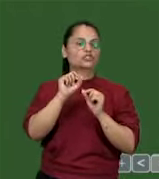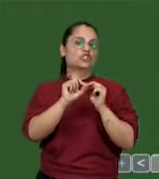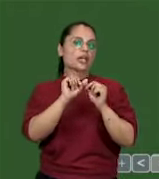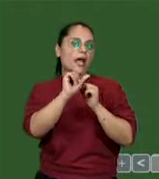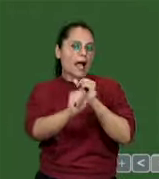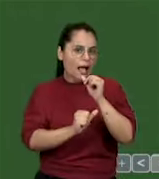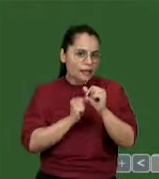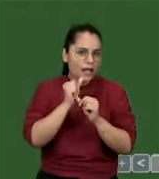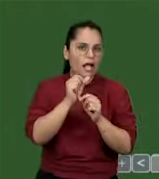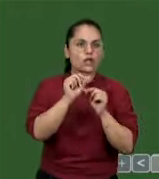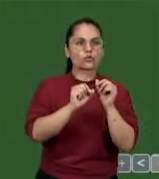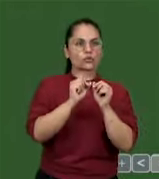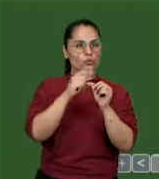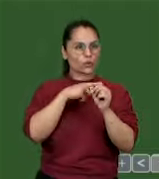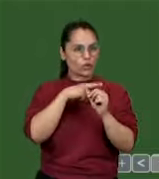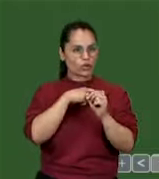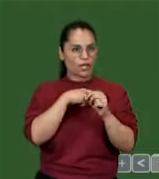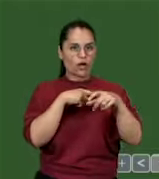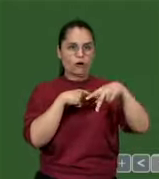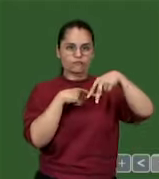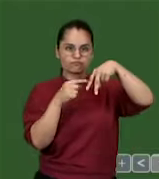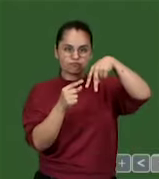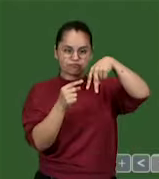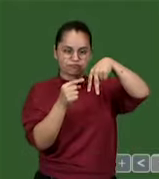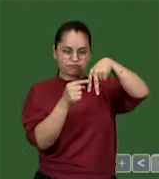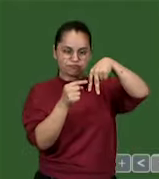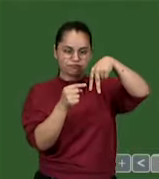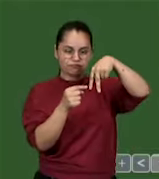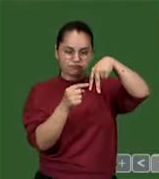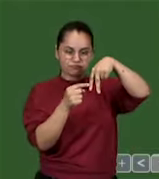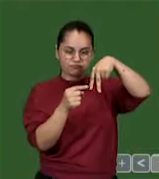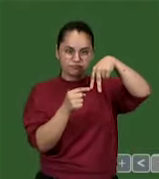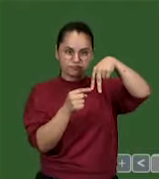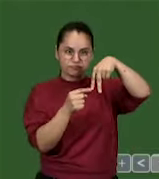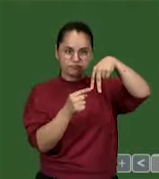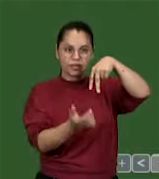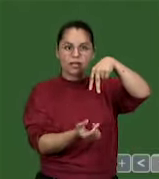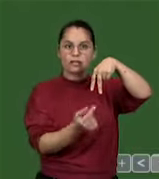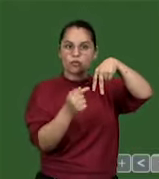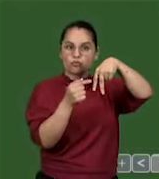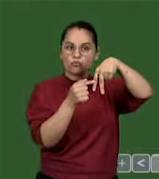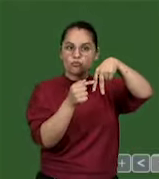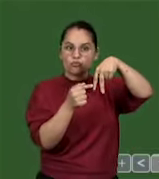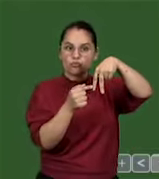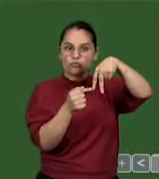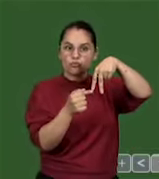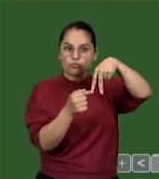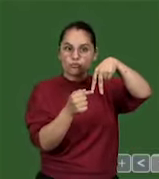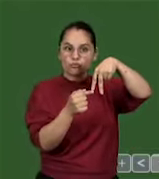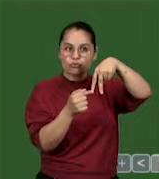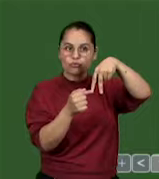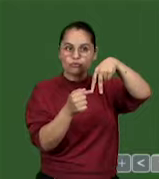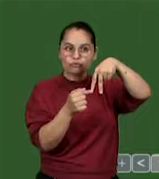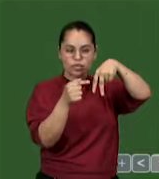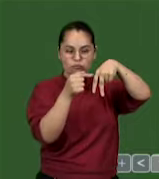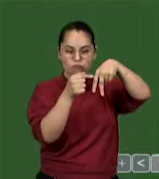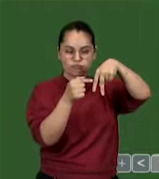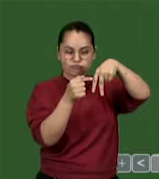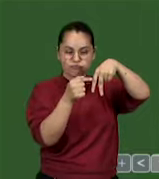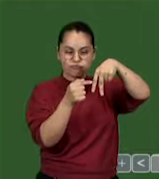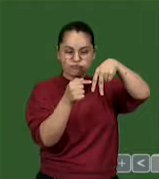Então eu tenho uma coxa, joelho, canela e pé, ok? Tem aqui coxa,